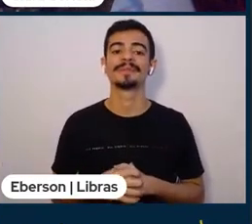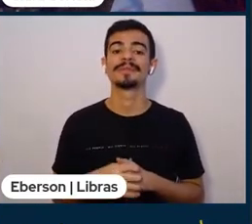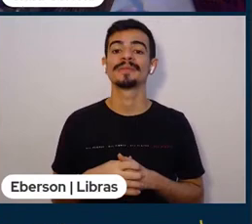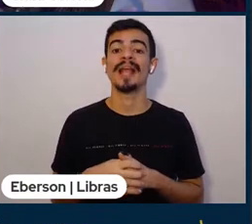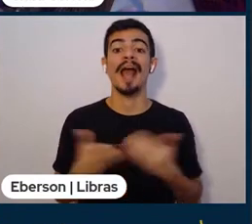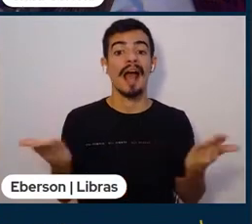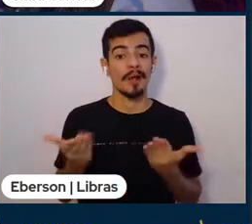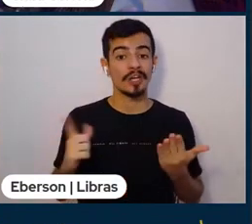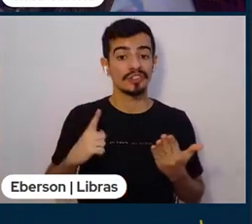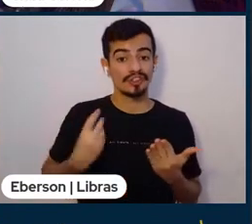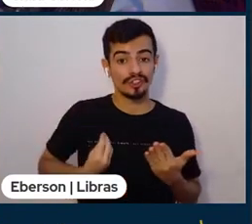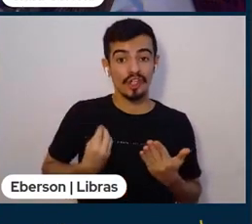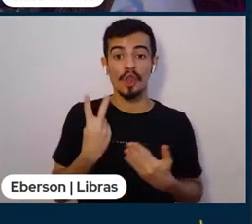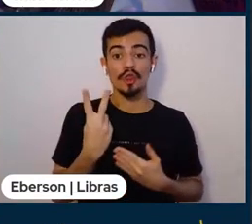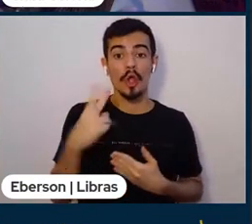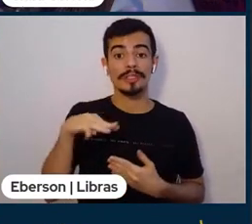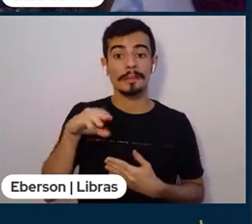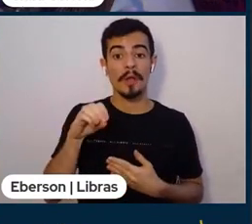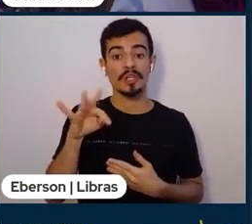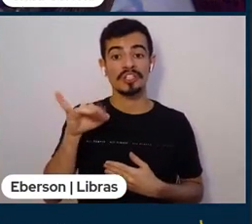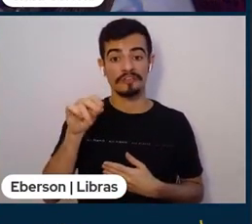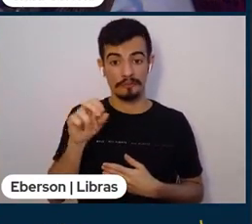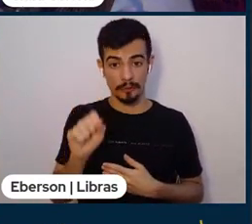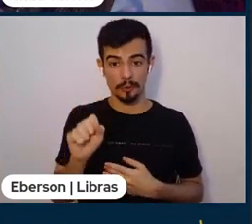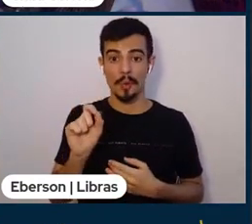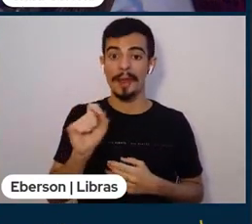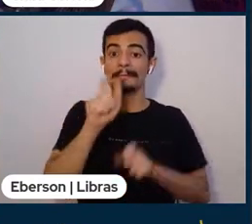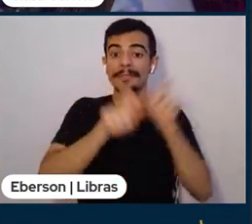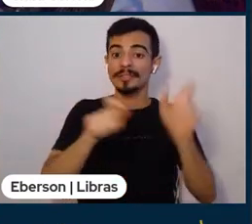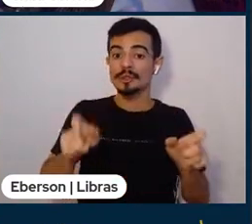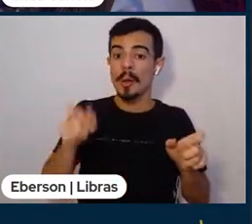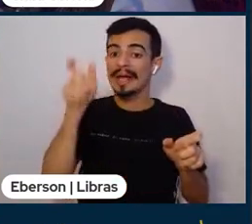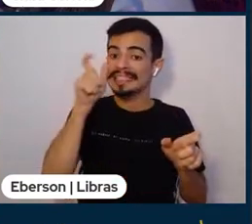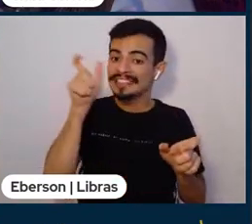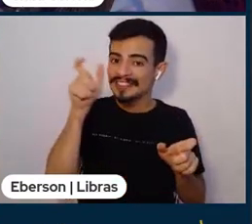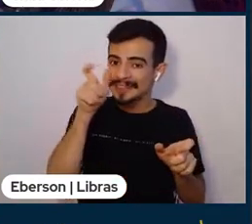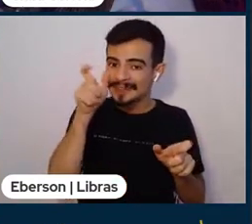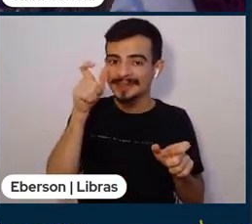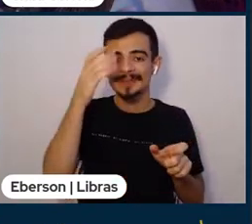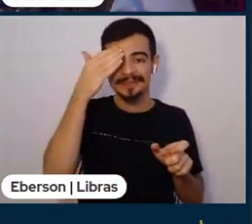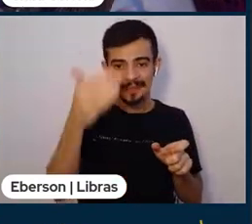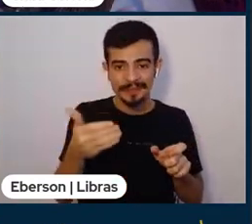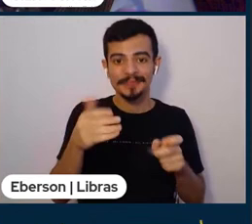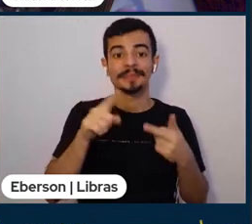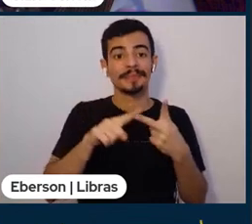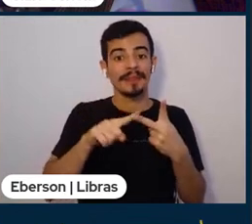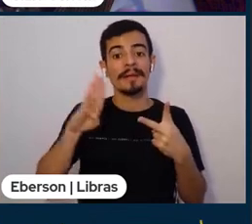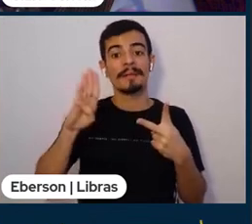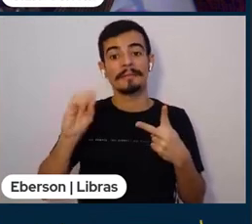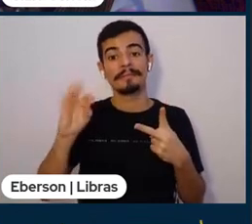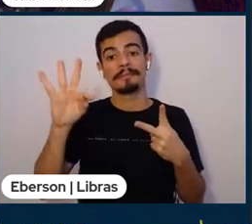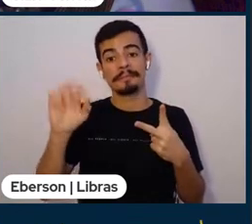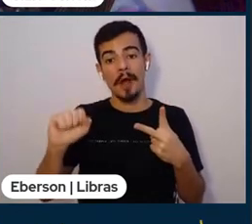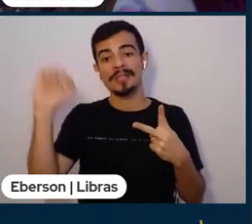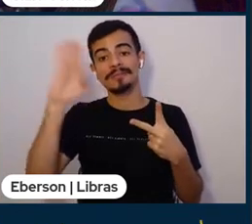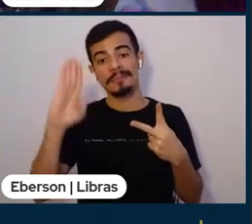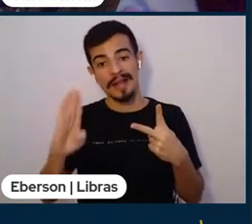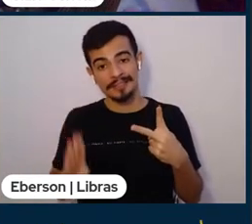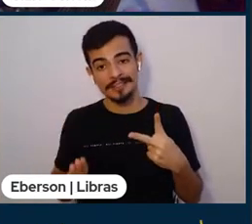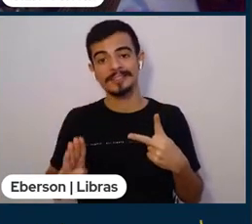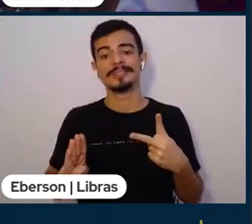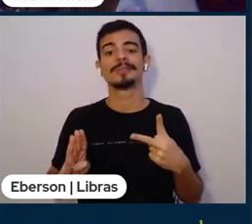motivos. Um, porque tem gente interessada, que são vocês que estão assistindo, e pela Bots Brasil, né? Que